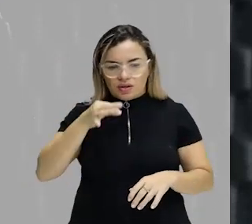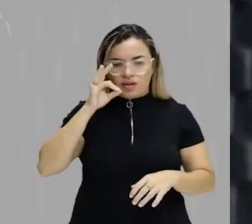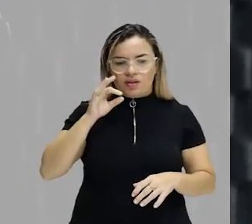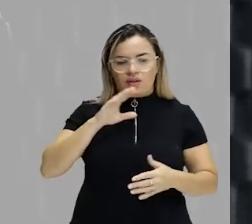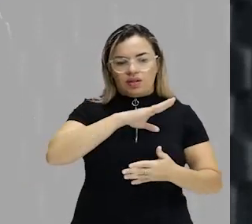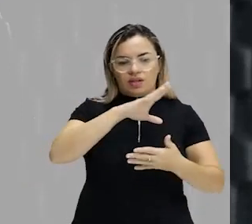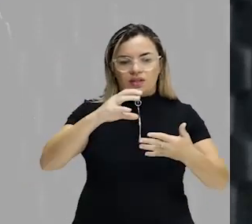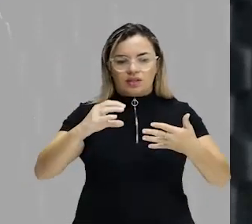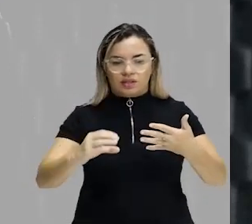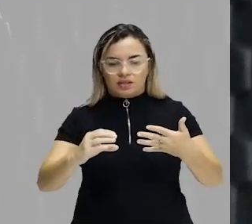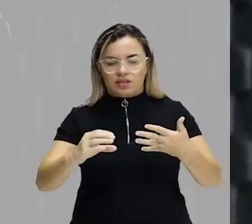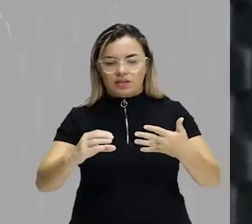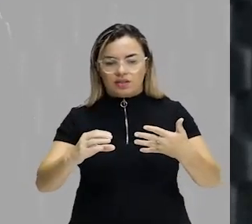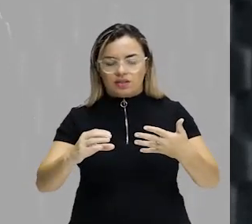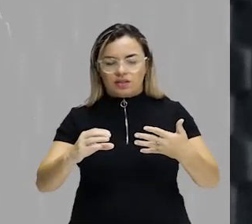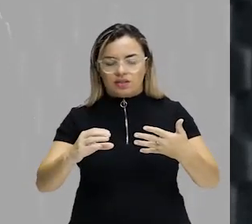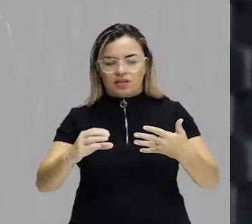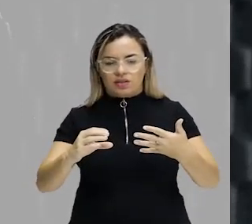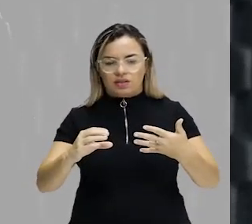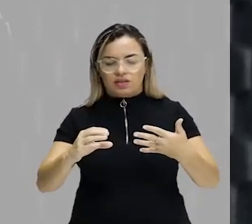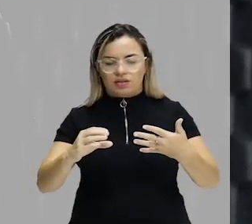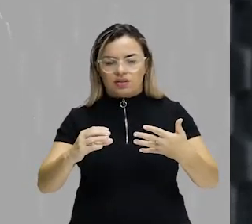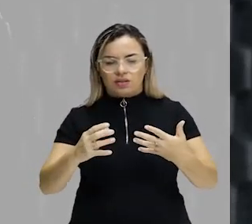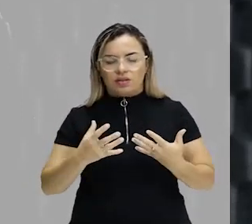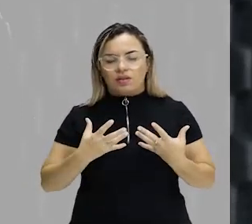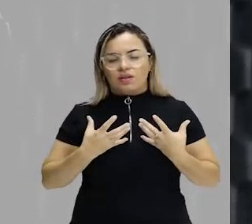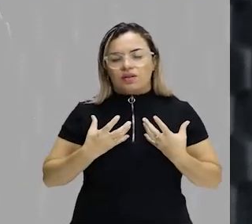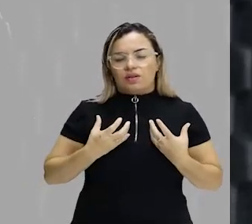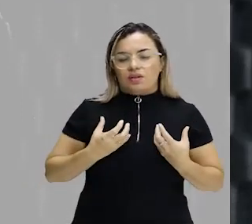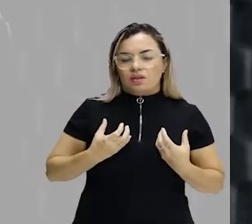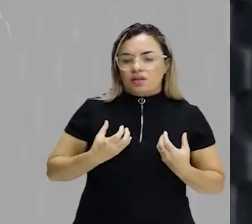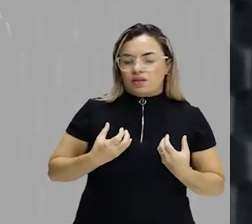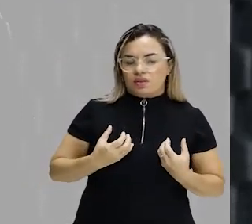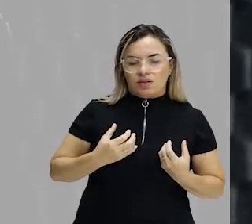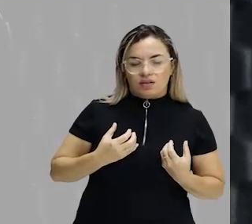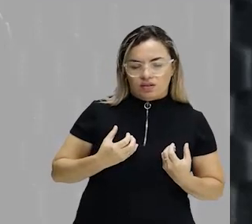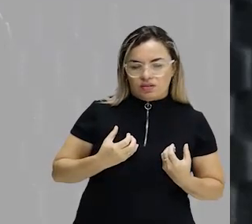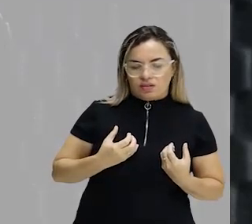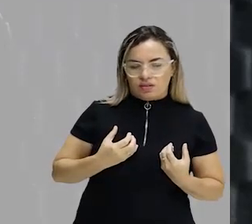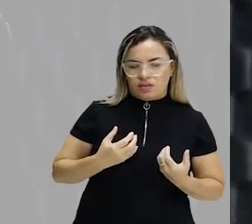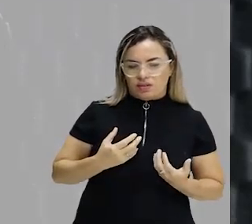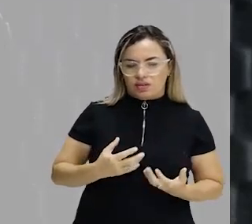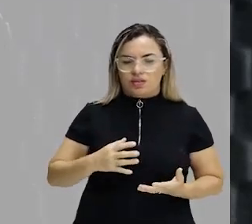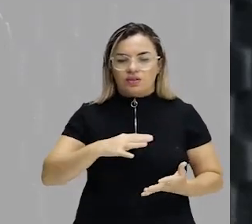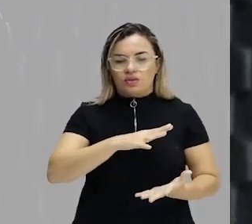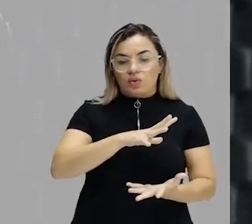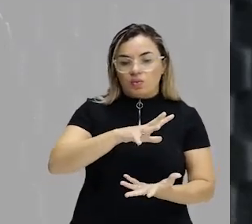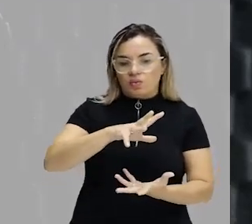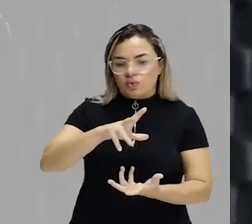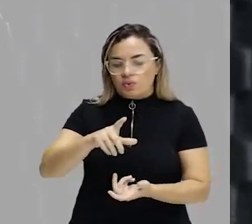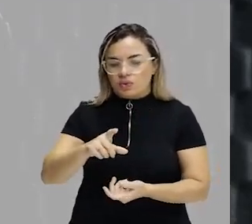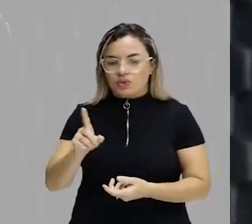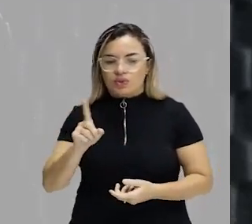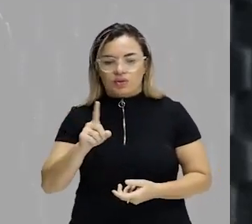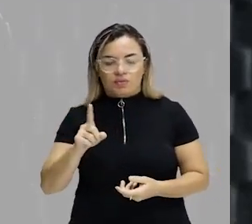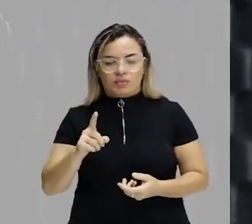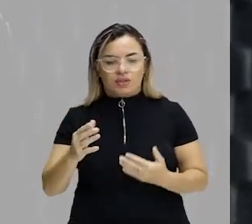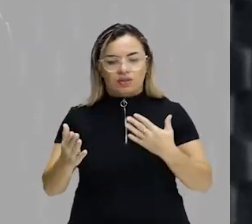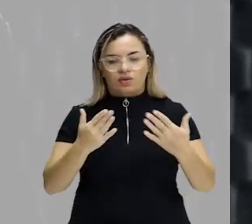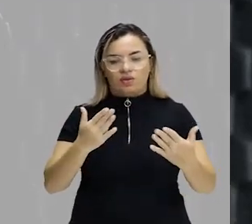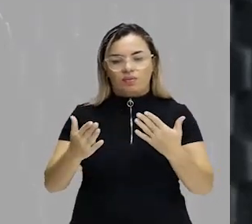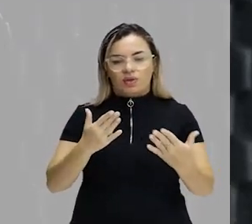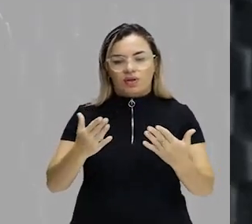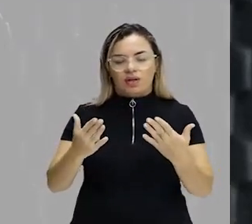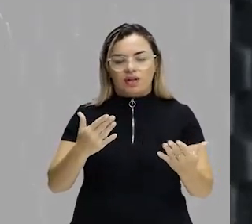Letra D. A ausência é um estar em mim e sinto-a branca, tão